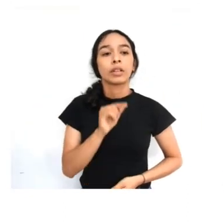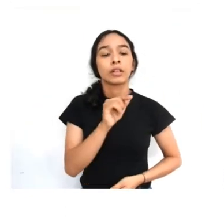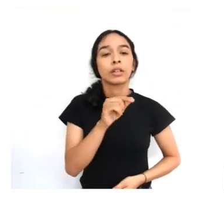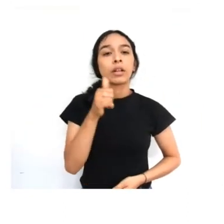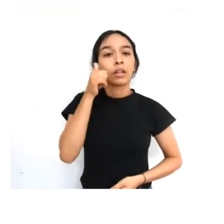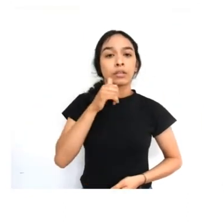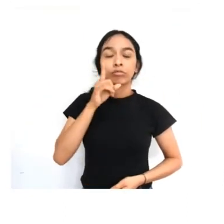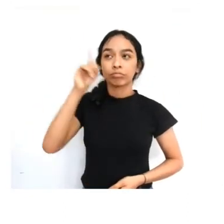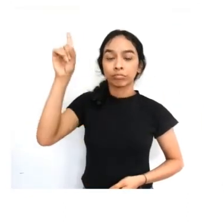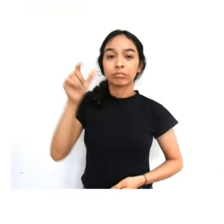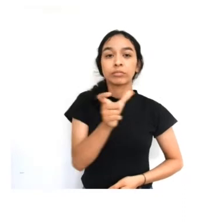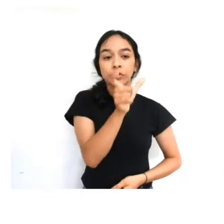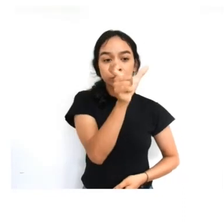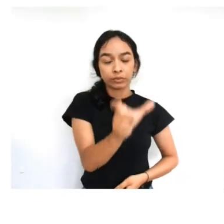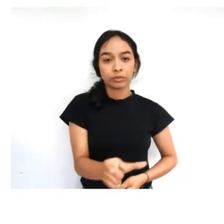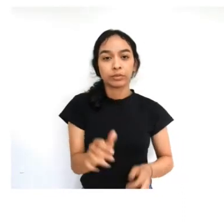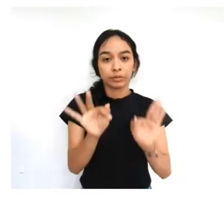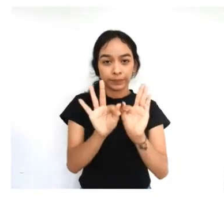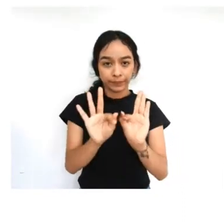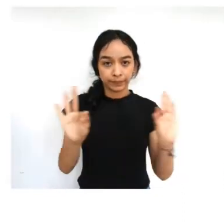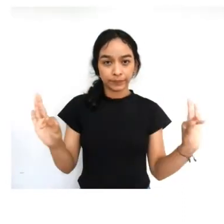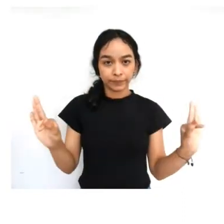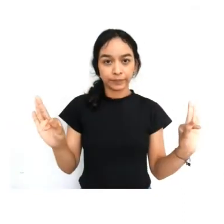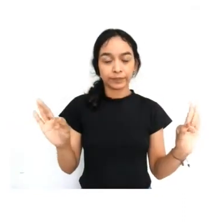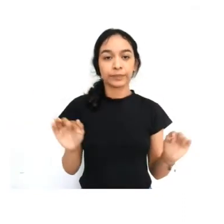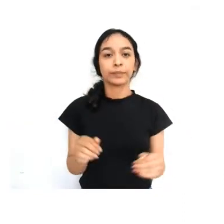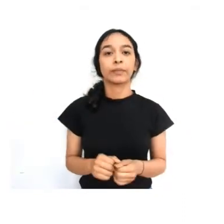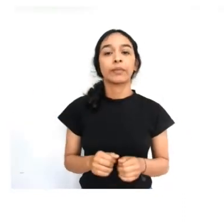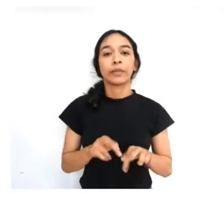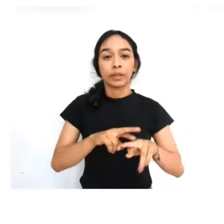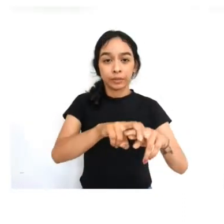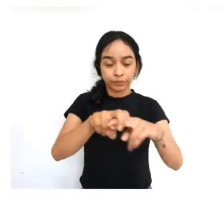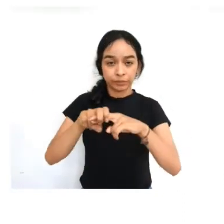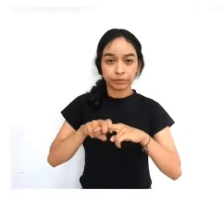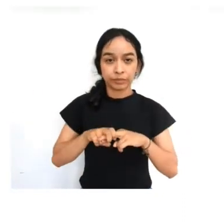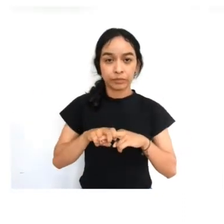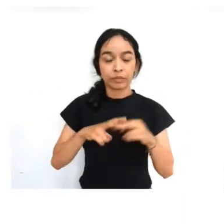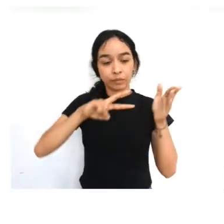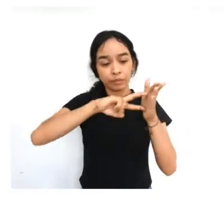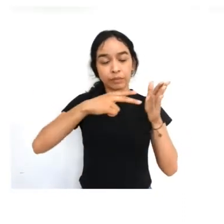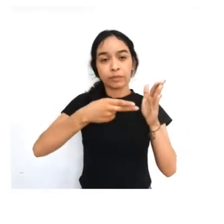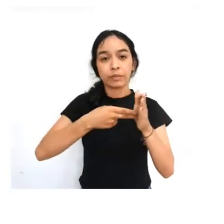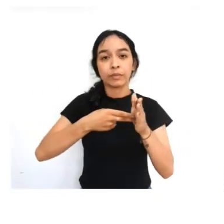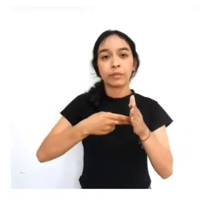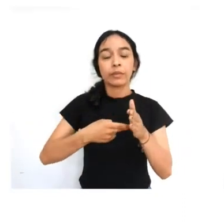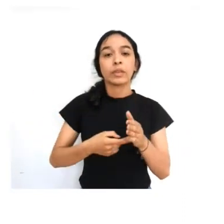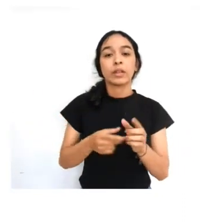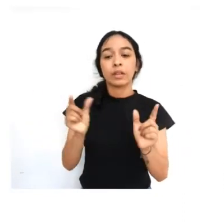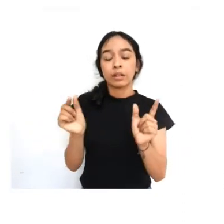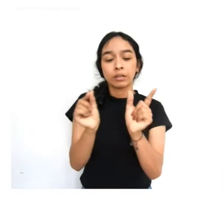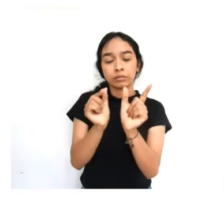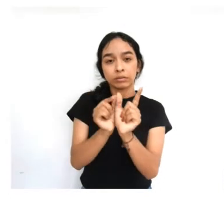Portanto, o significado está dado pela desinência de caso. Estas desinências que nós citamos